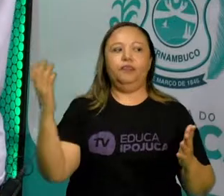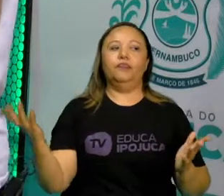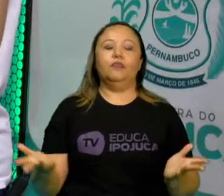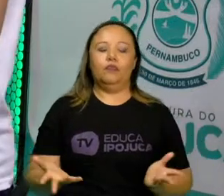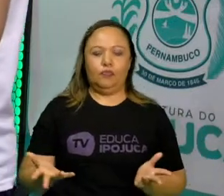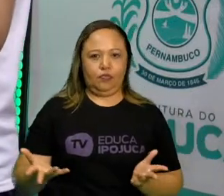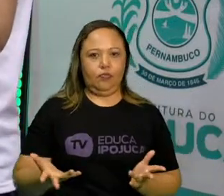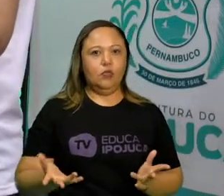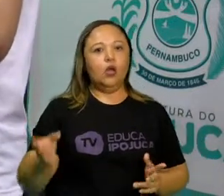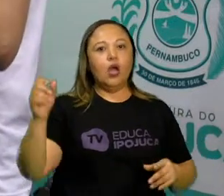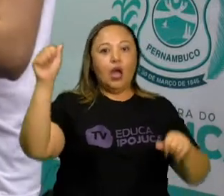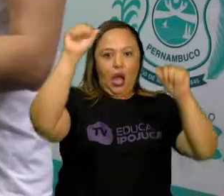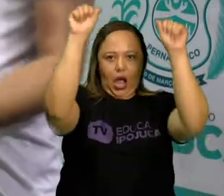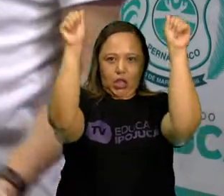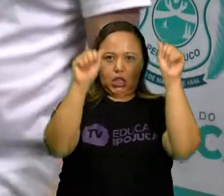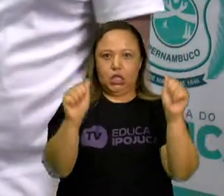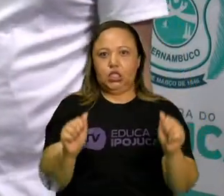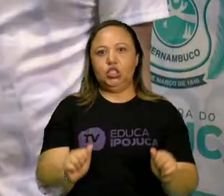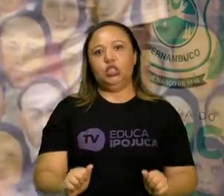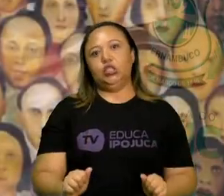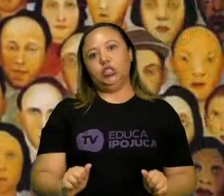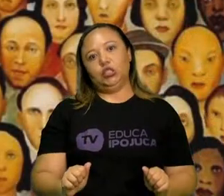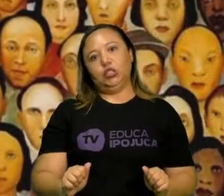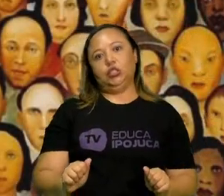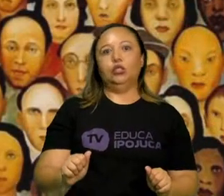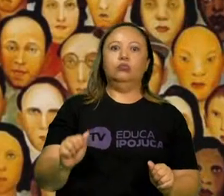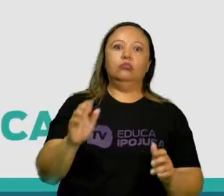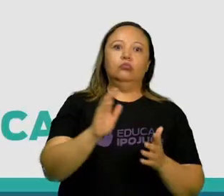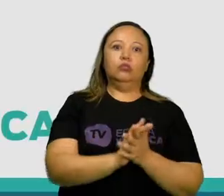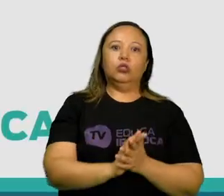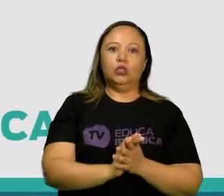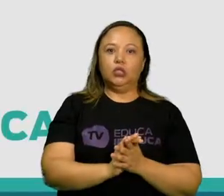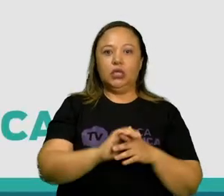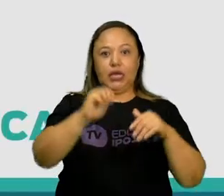Então, arte, artes.